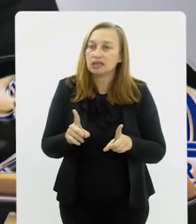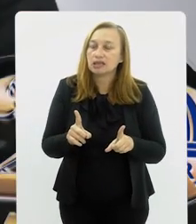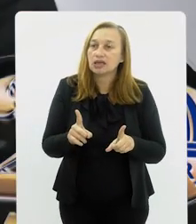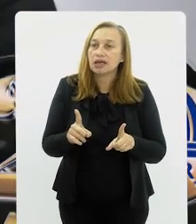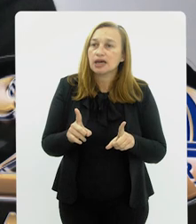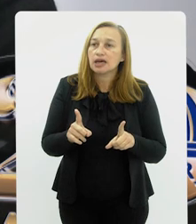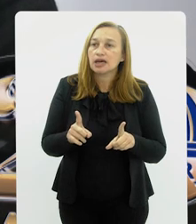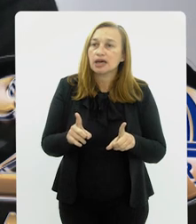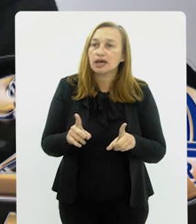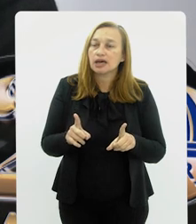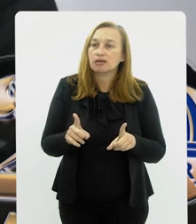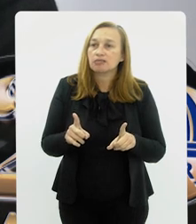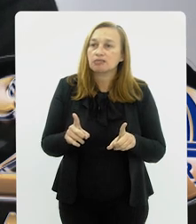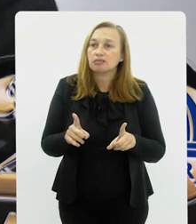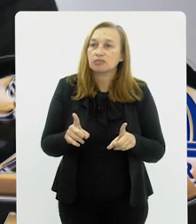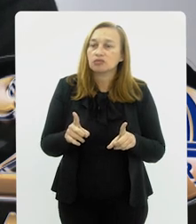deu